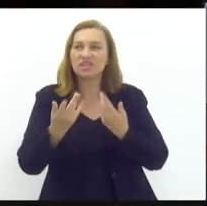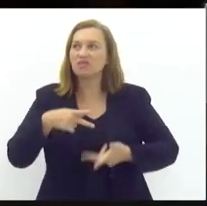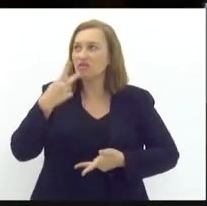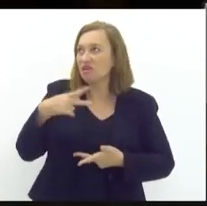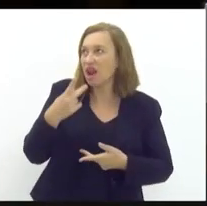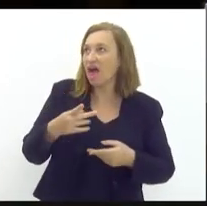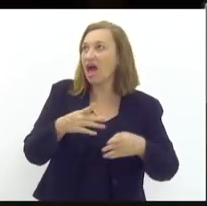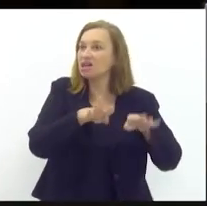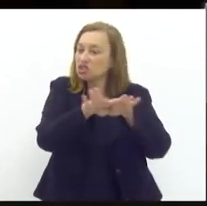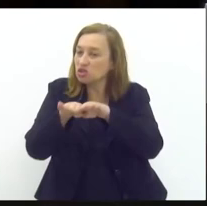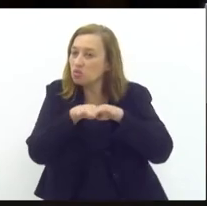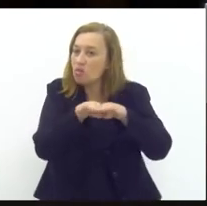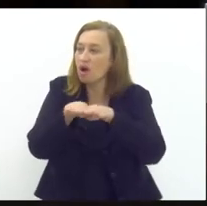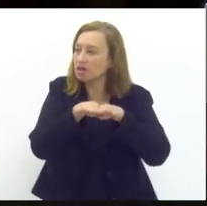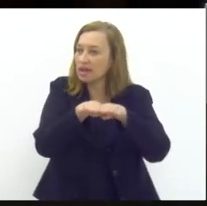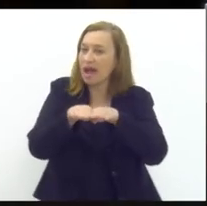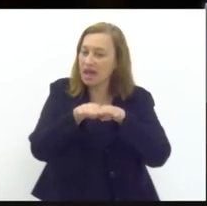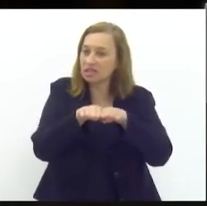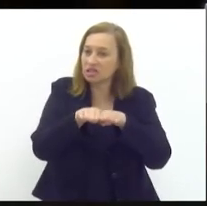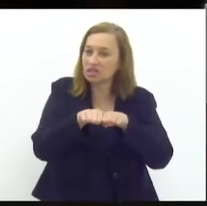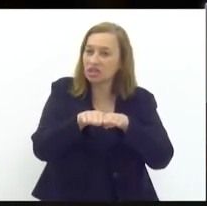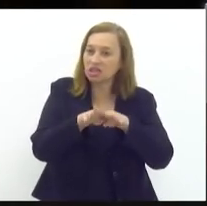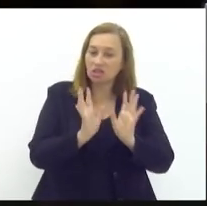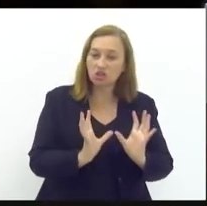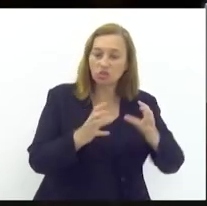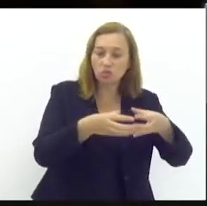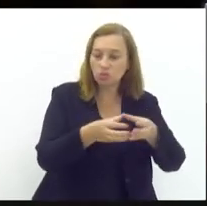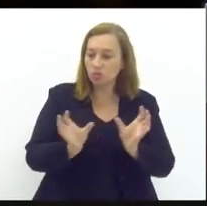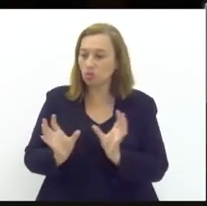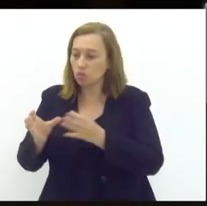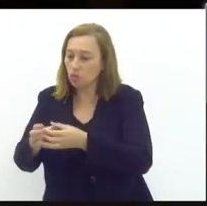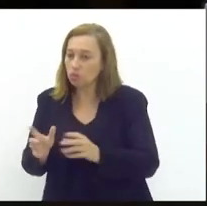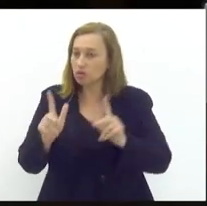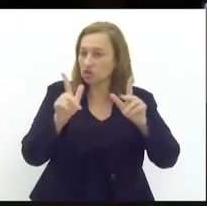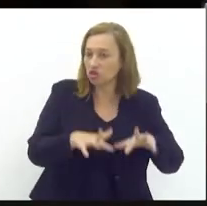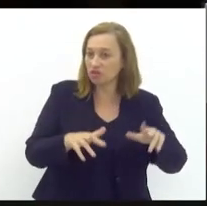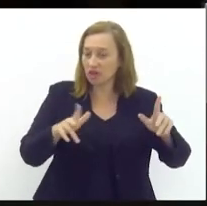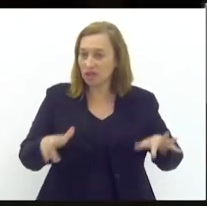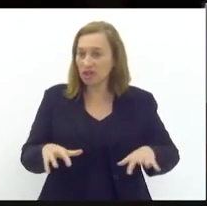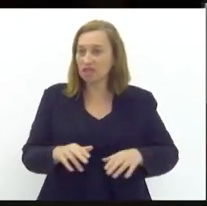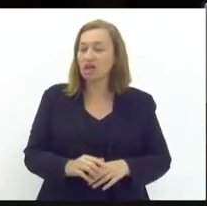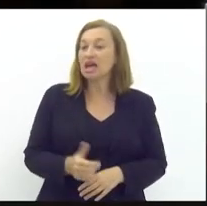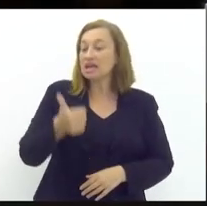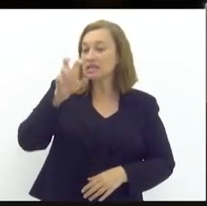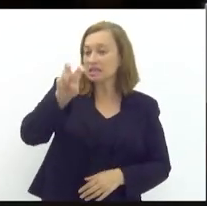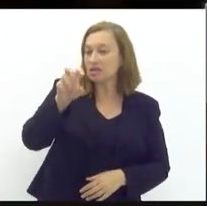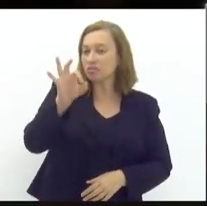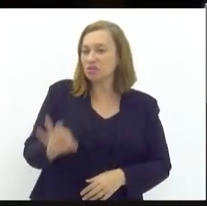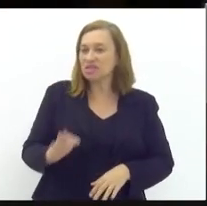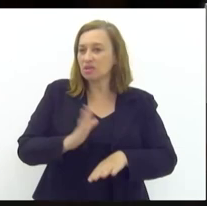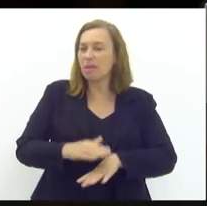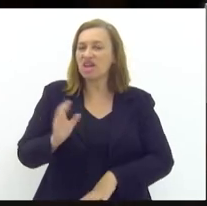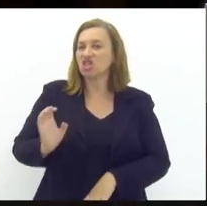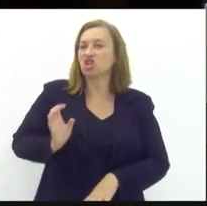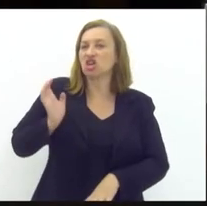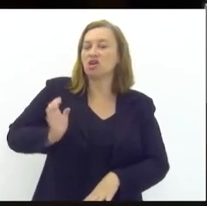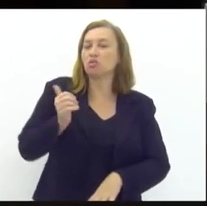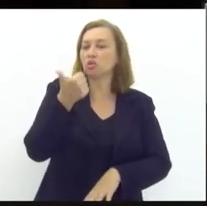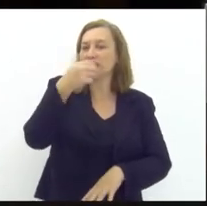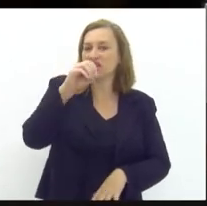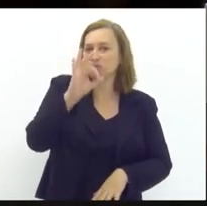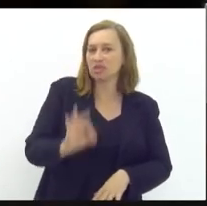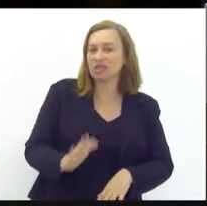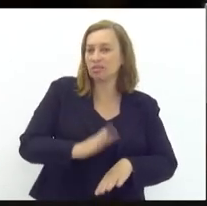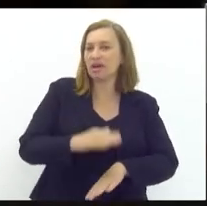Equidade a gente está numa posição na estrutura de classes muito elevada nos 5% mais ricos nos 10% mais ricos eu não posso usar como